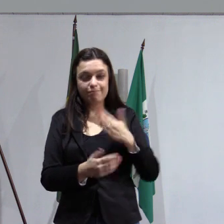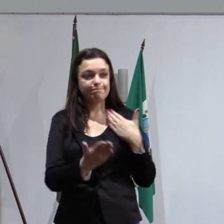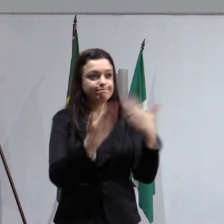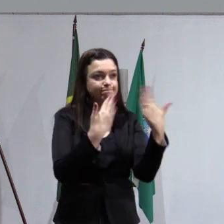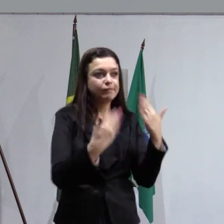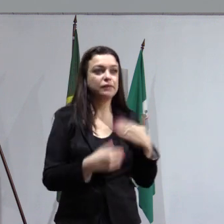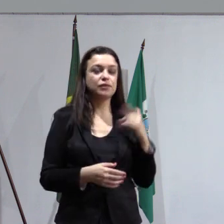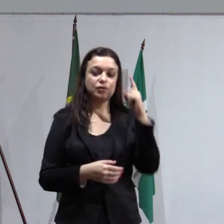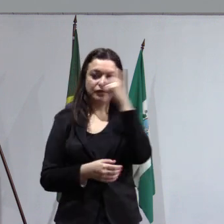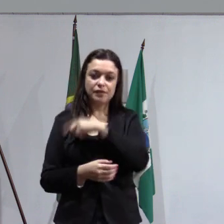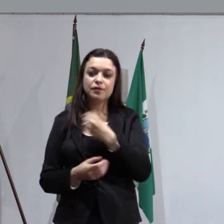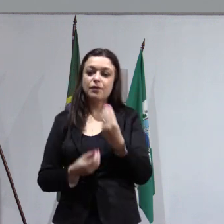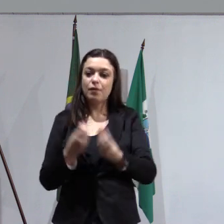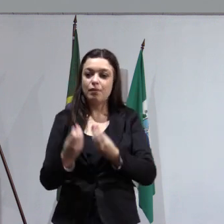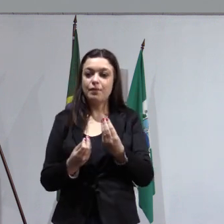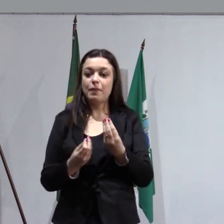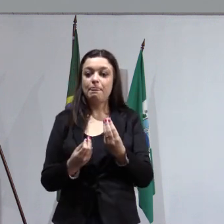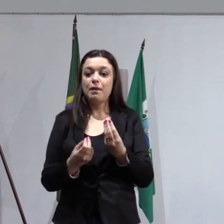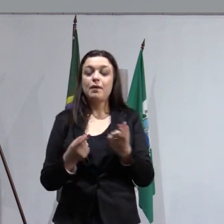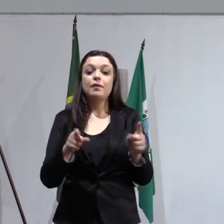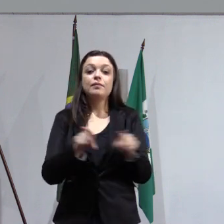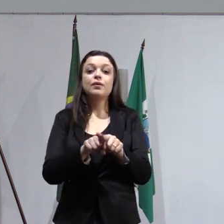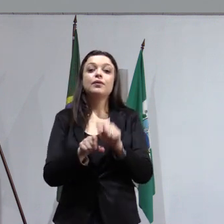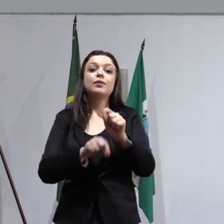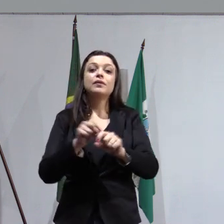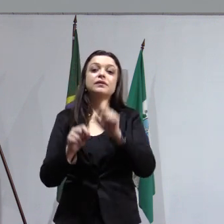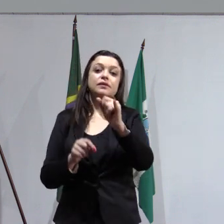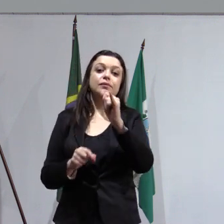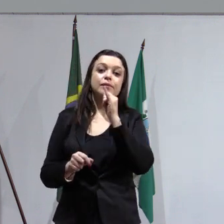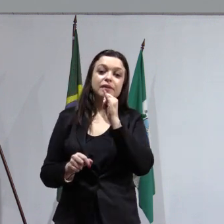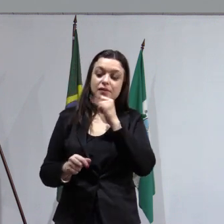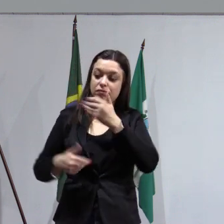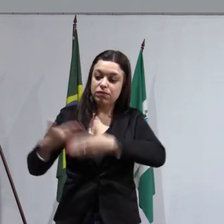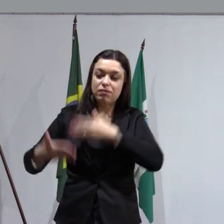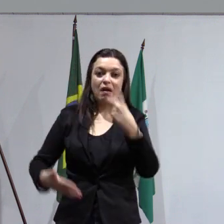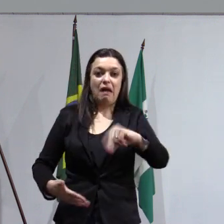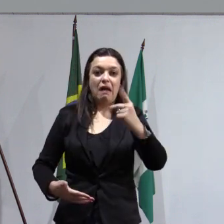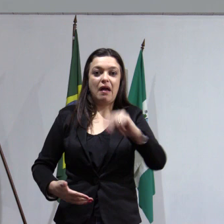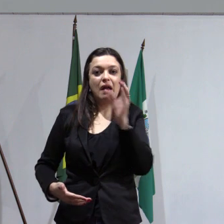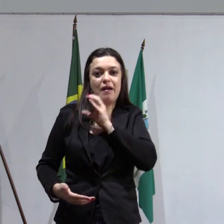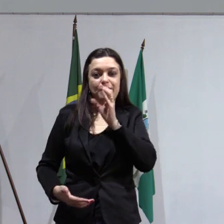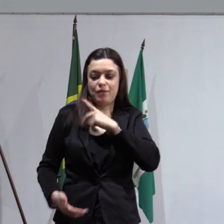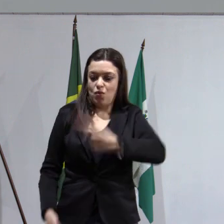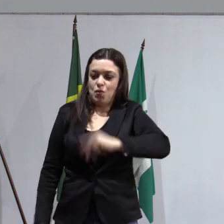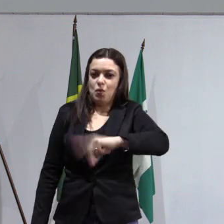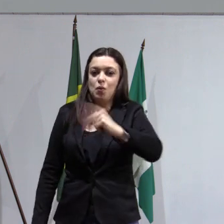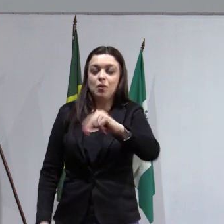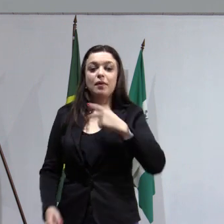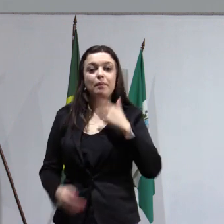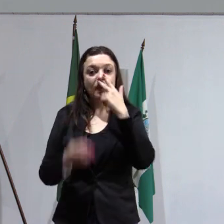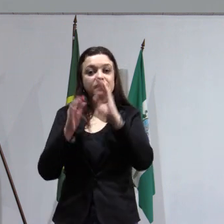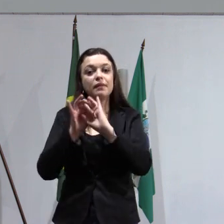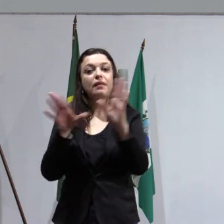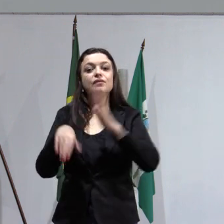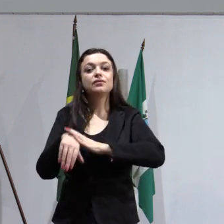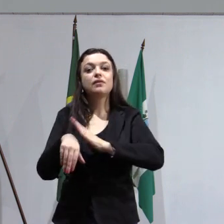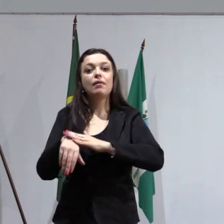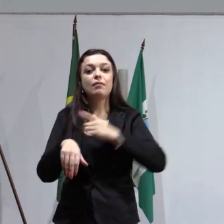Esse caminhamento que o Ministério está dando, a toque de caixa, não está permitindo a gente uma discussão tão